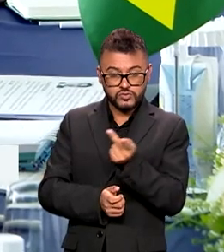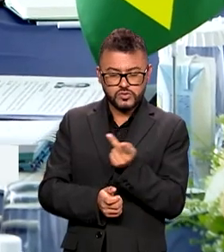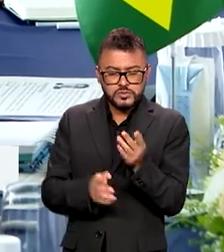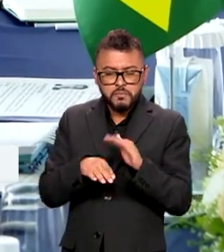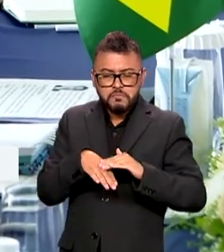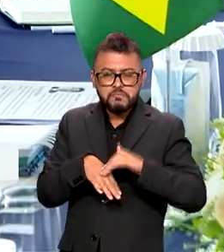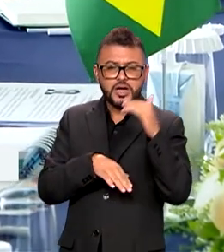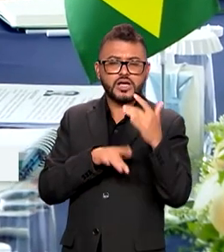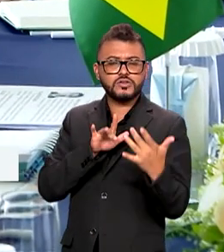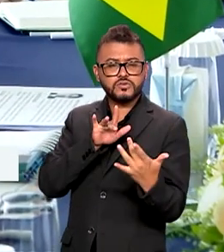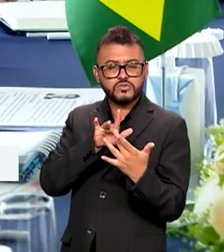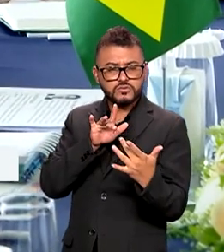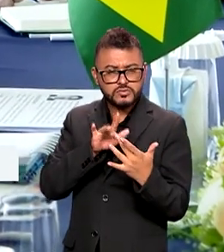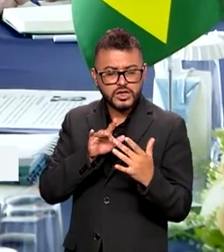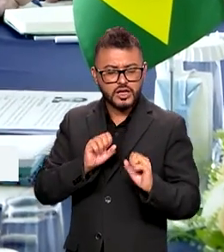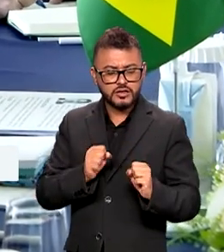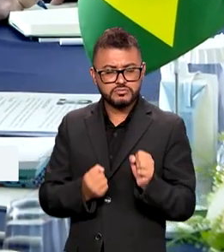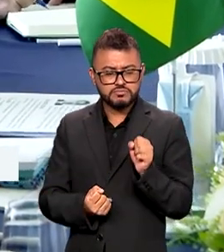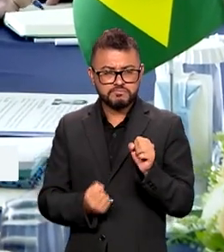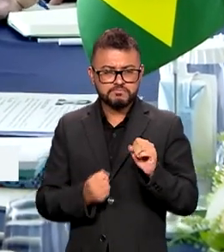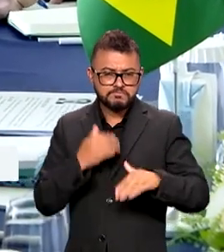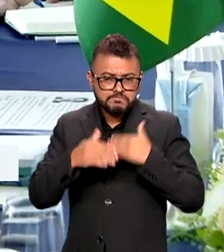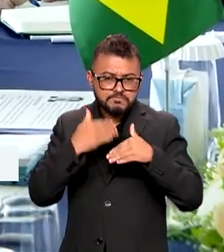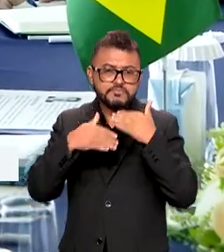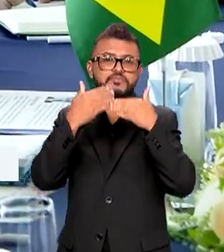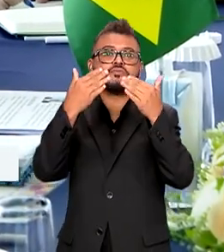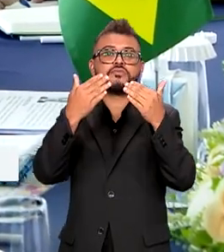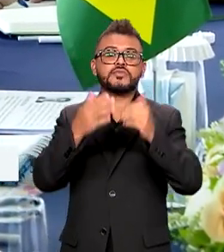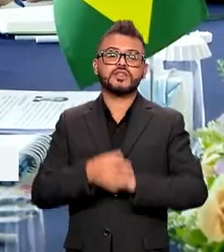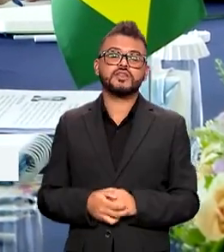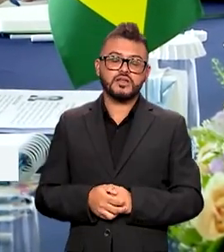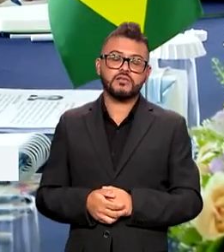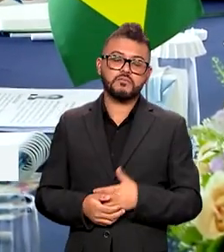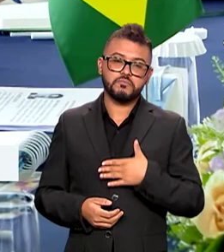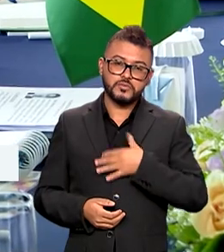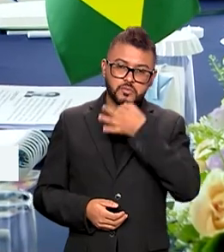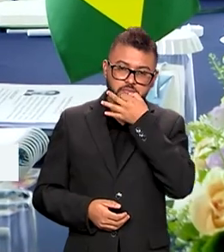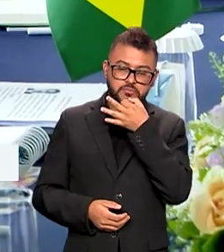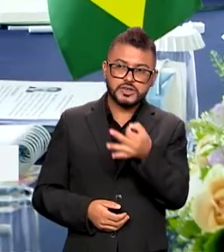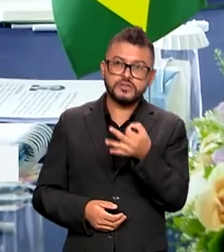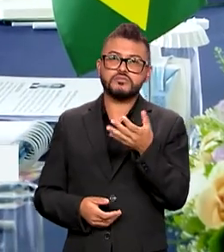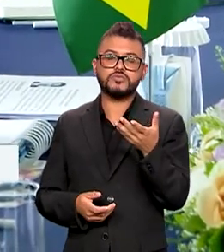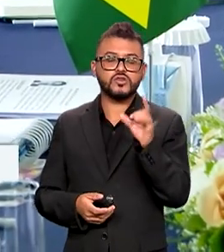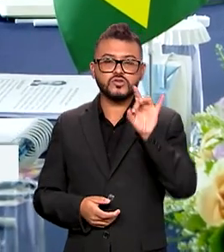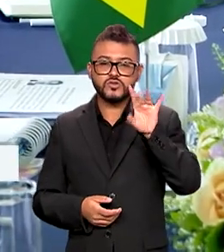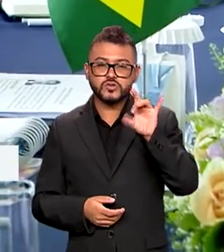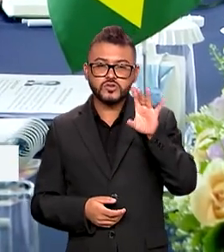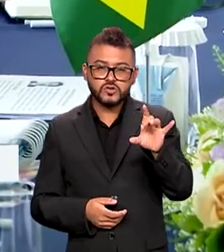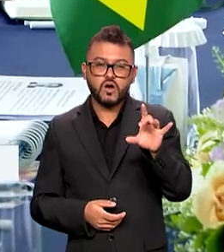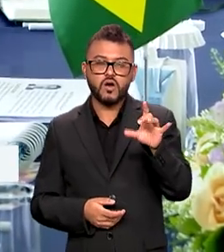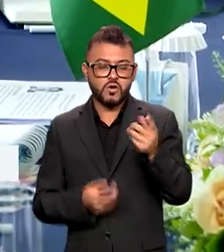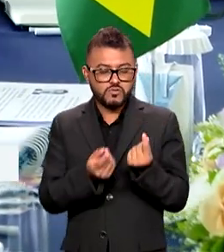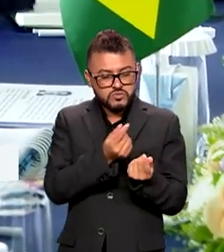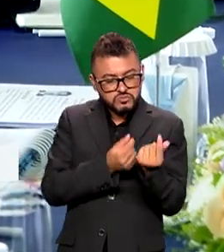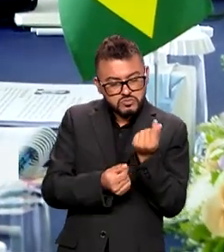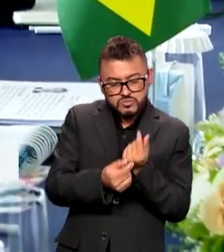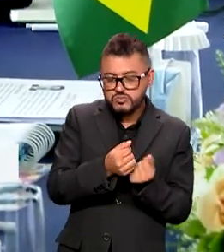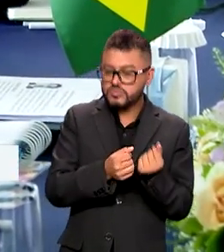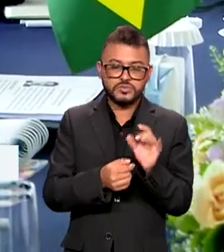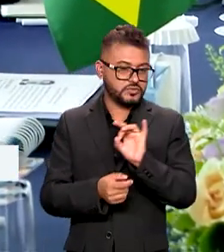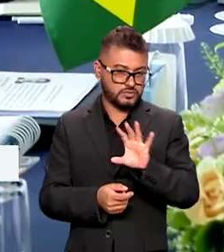estabelecer uma relação mais produtiva, eu diria, não apenas do ponto de vista